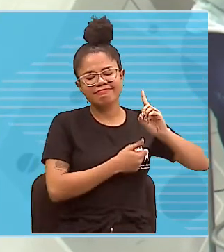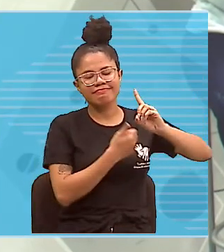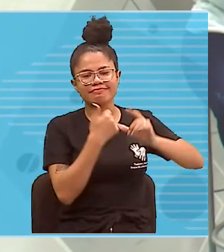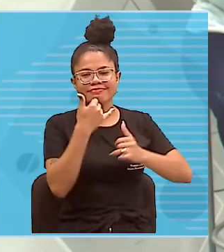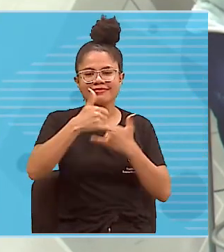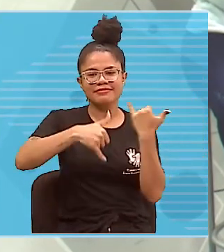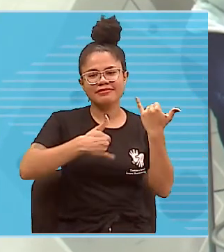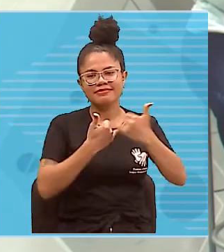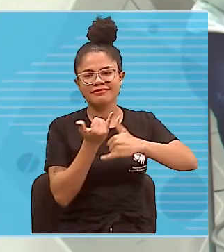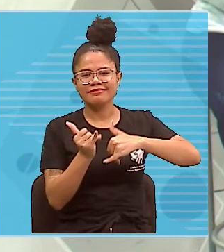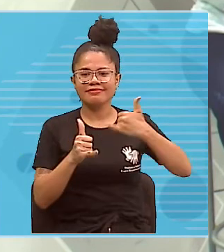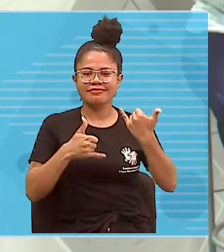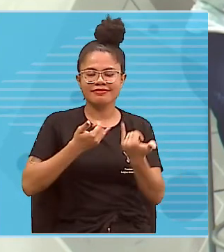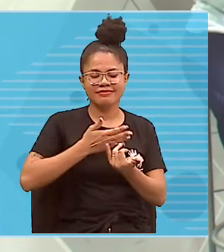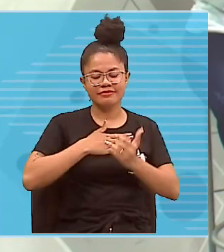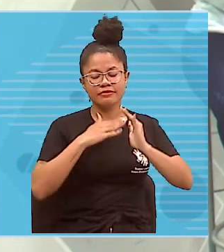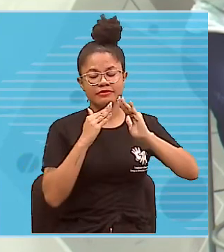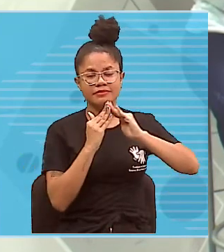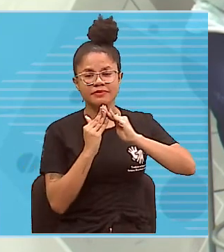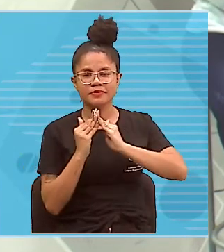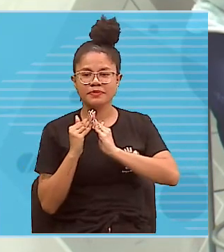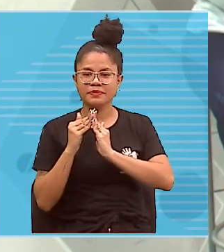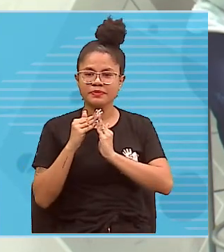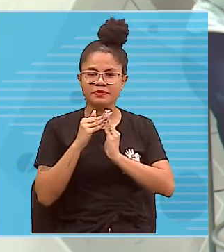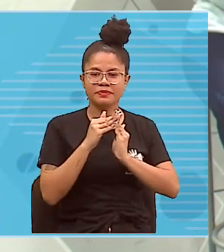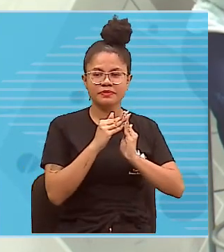pra brincar no meu quintal.